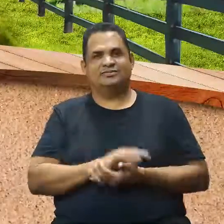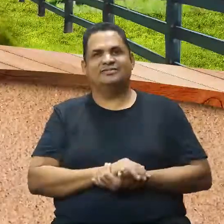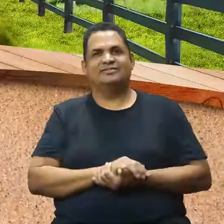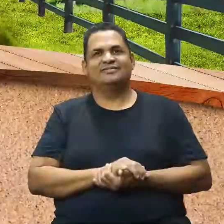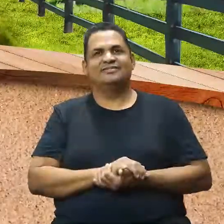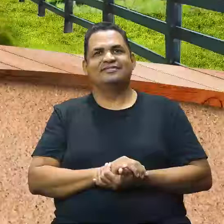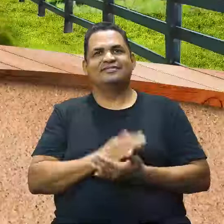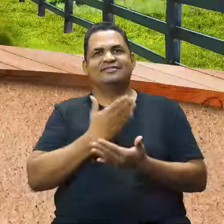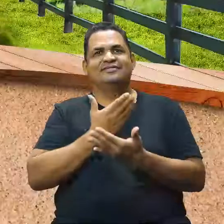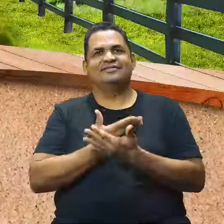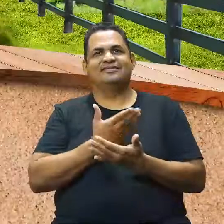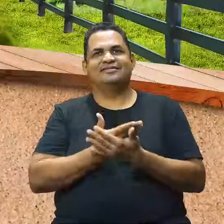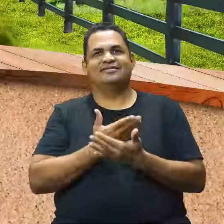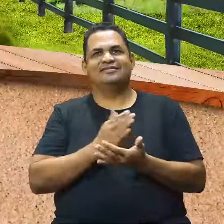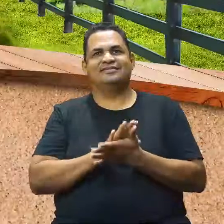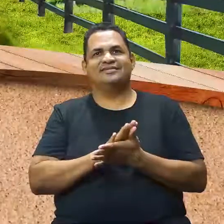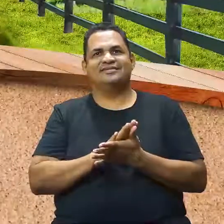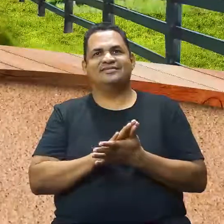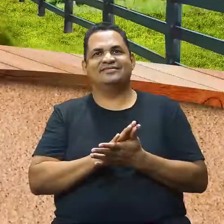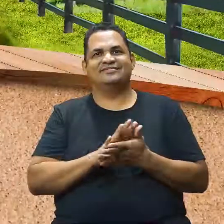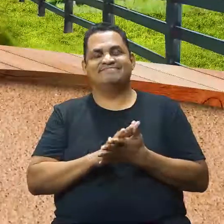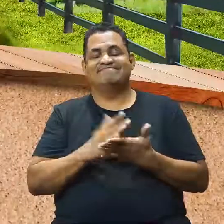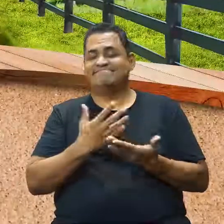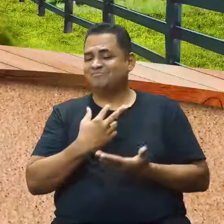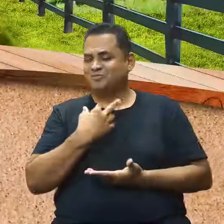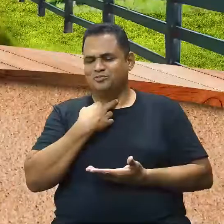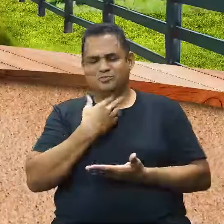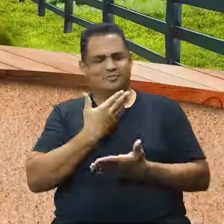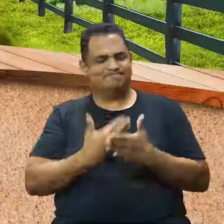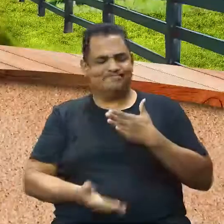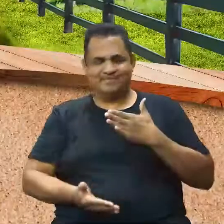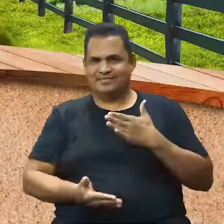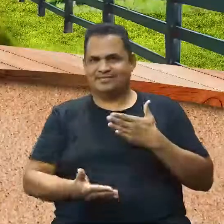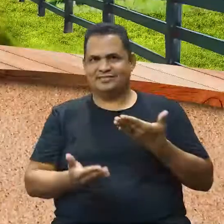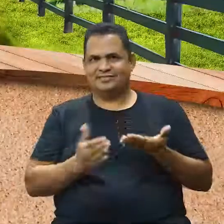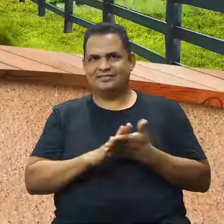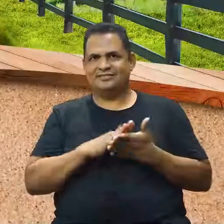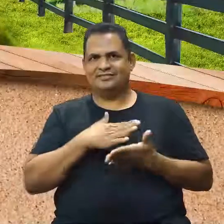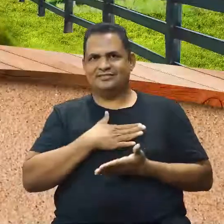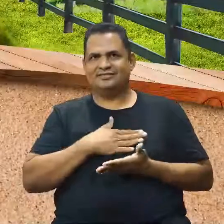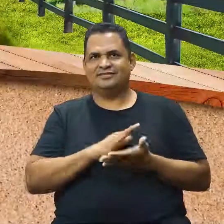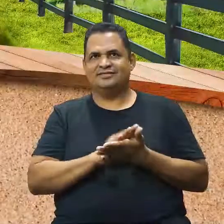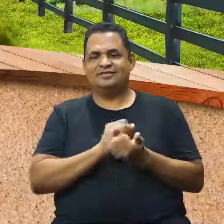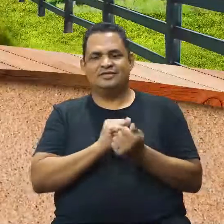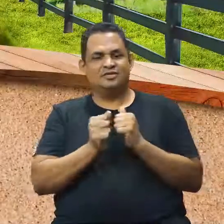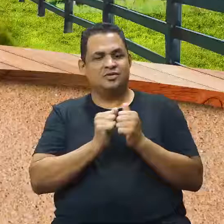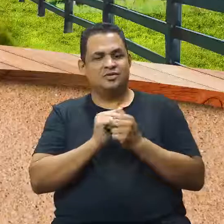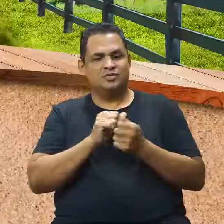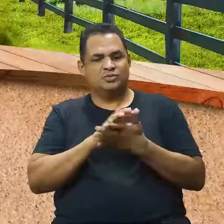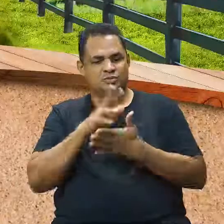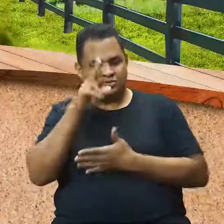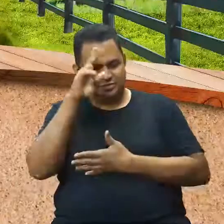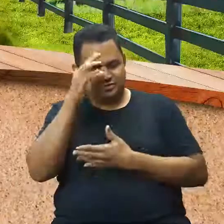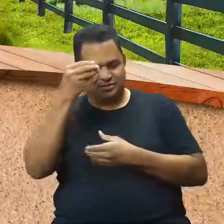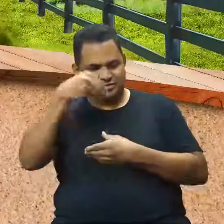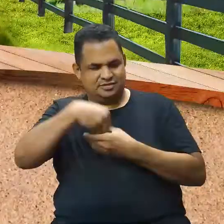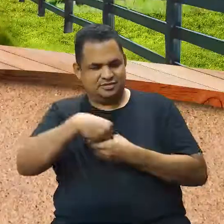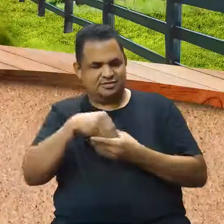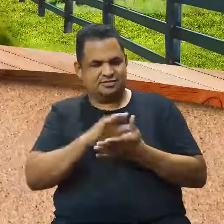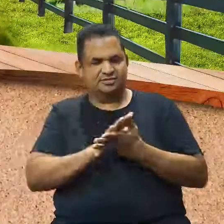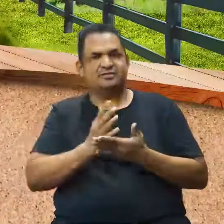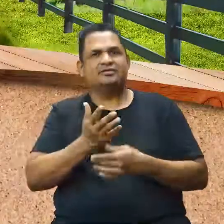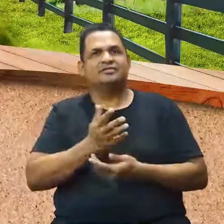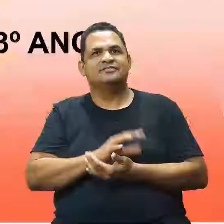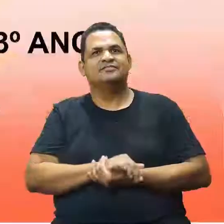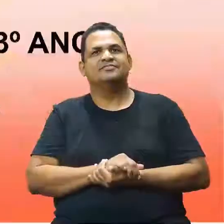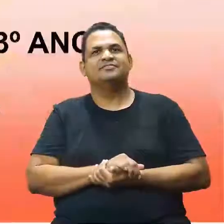Hoje é uma aula imperdível, gosto muito. Diz que é sobre controle de pragas dentro do sistema SAF. Dá